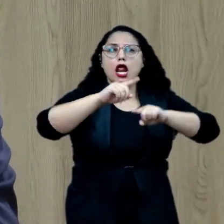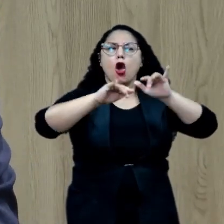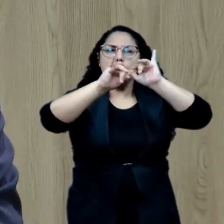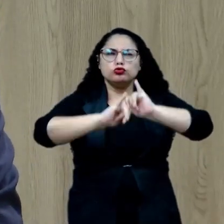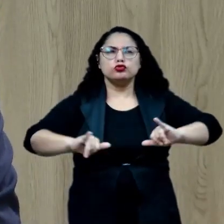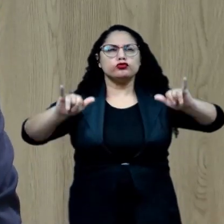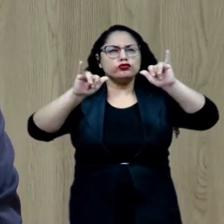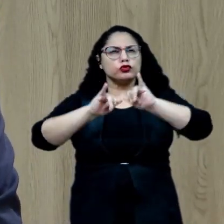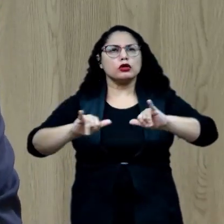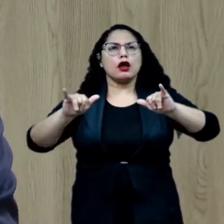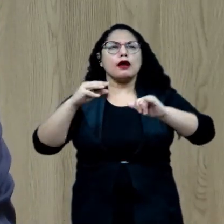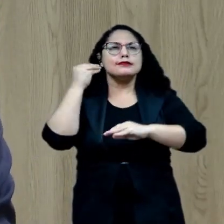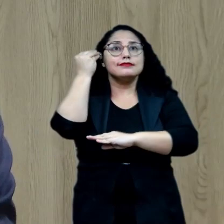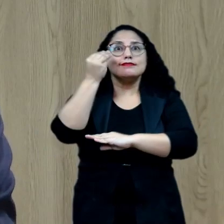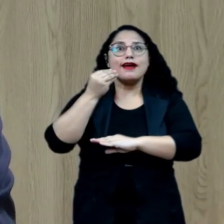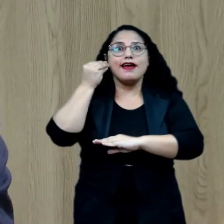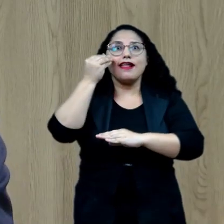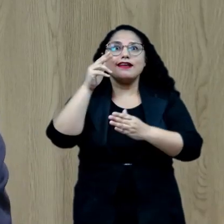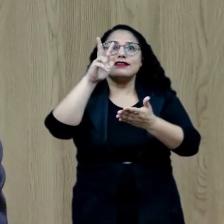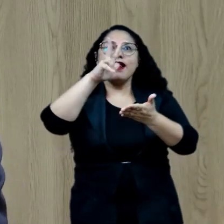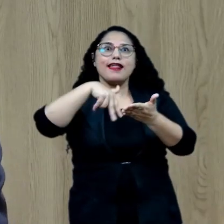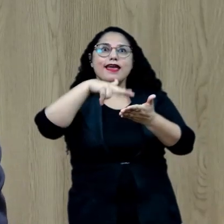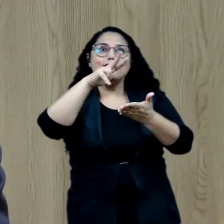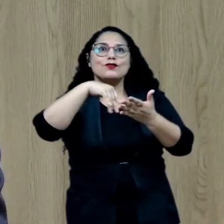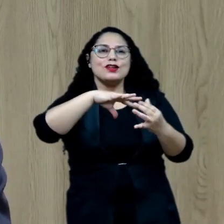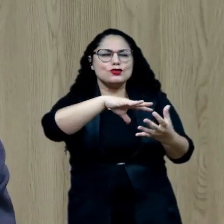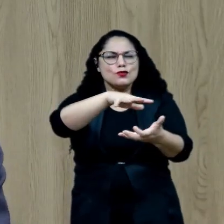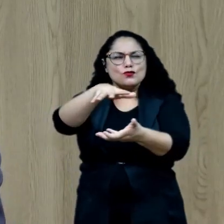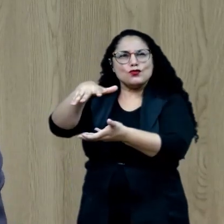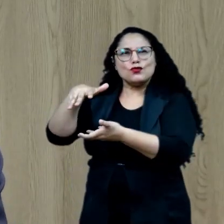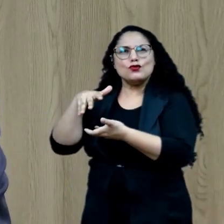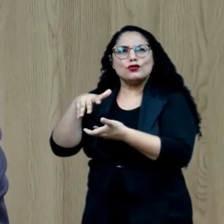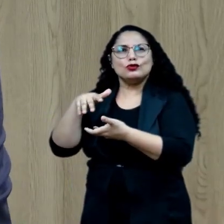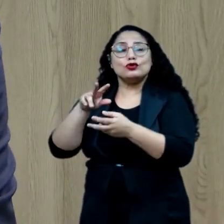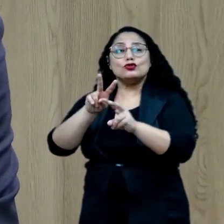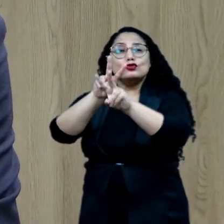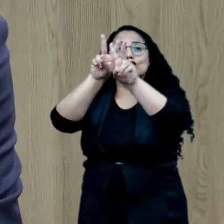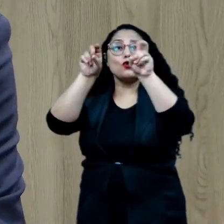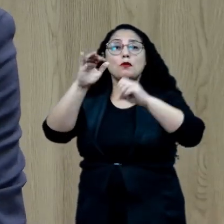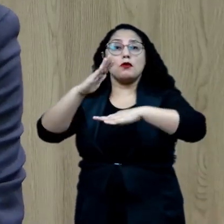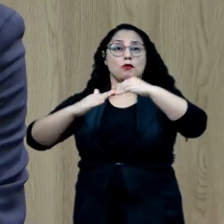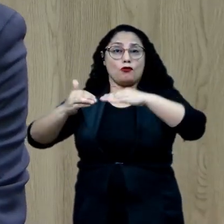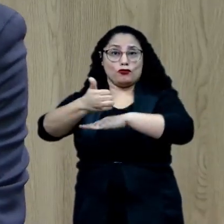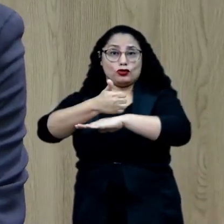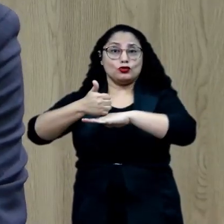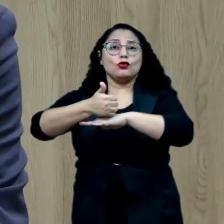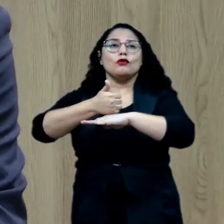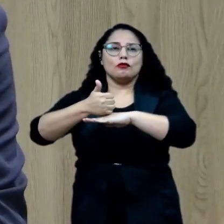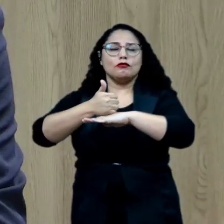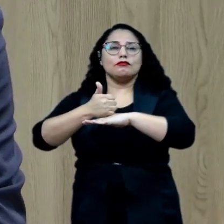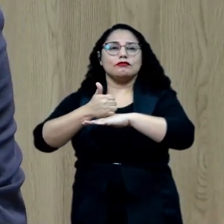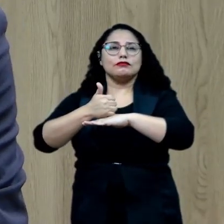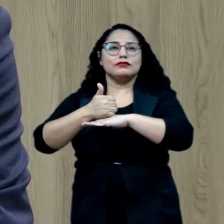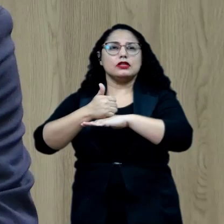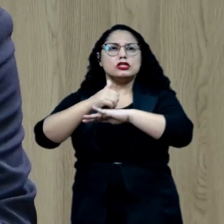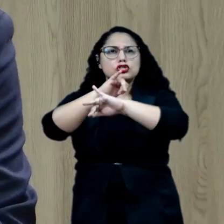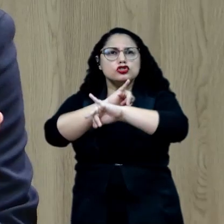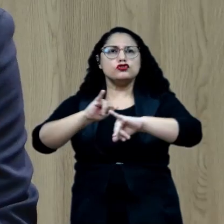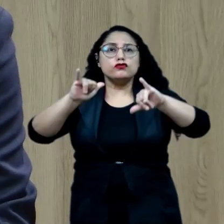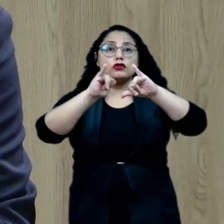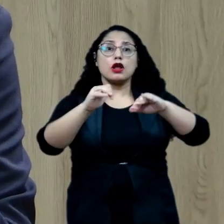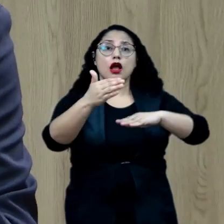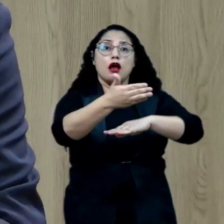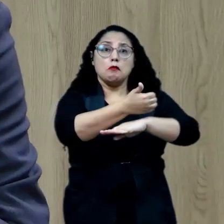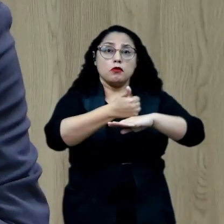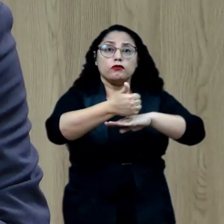divulgar experiências, leituras de mundo sobre a profissão e com isso, né, divulgar a